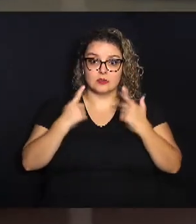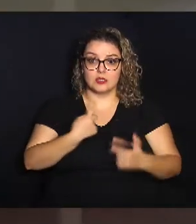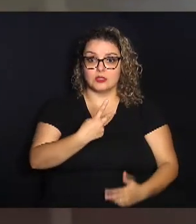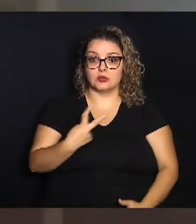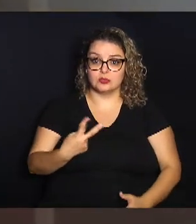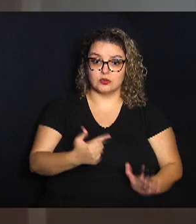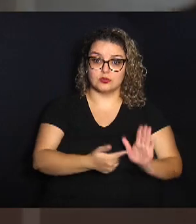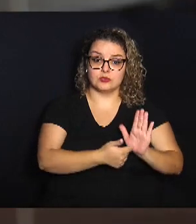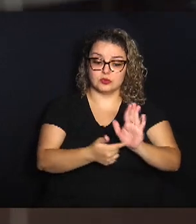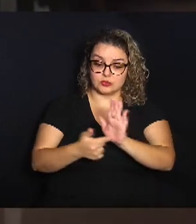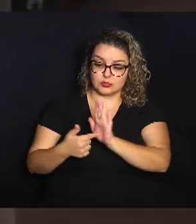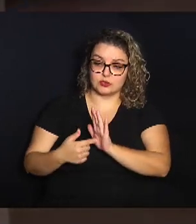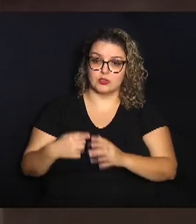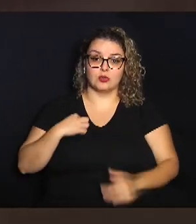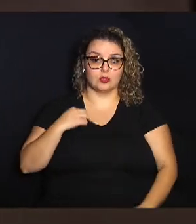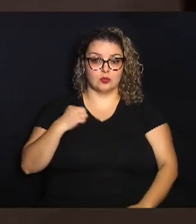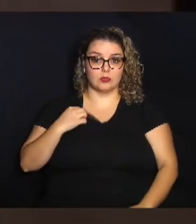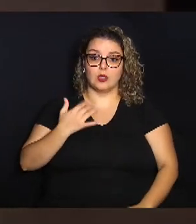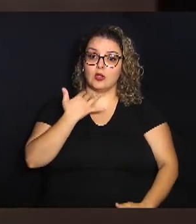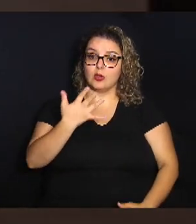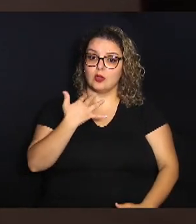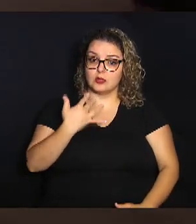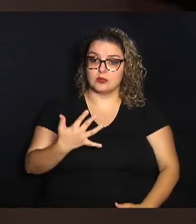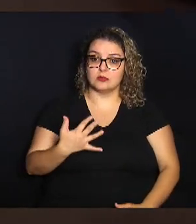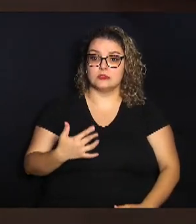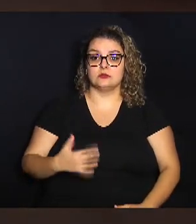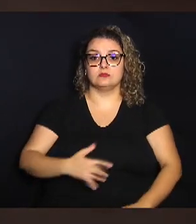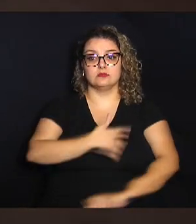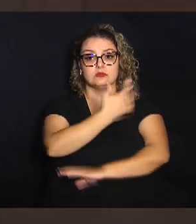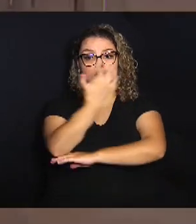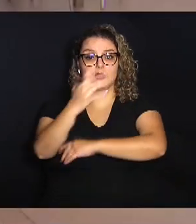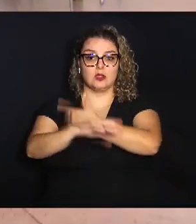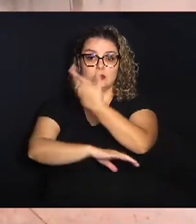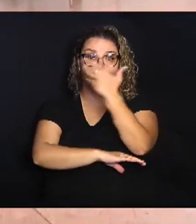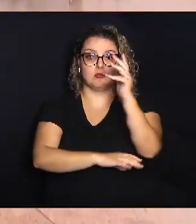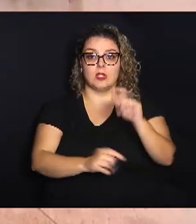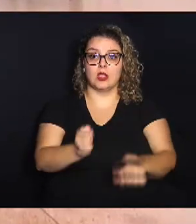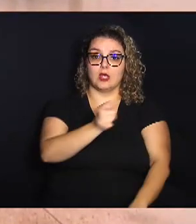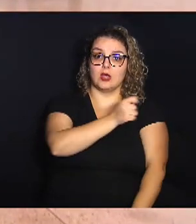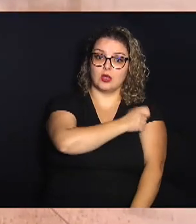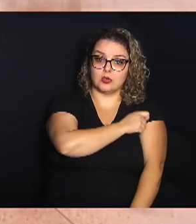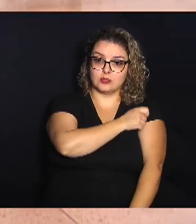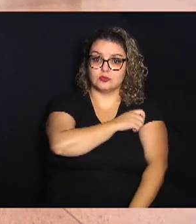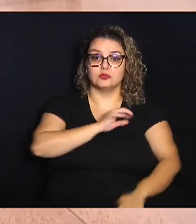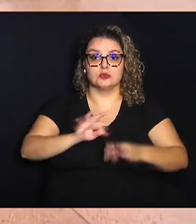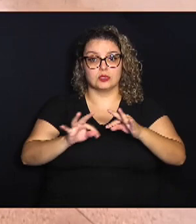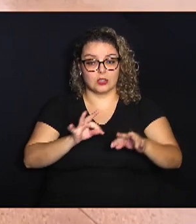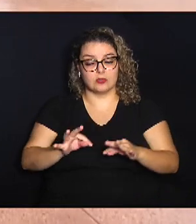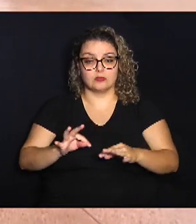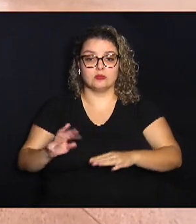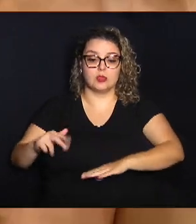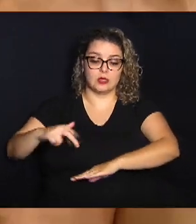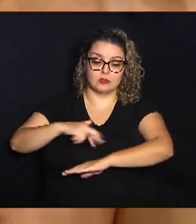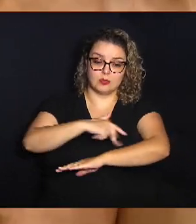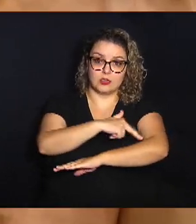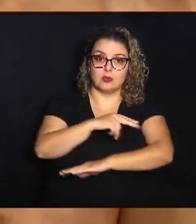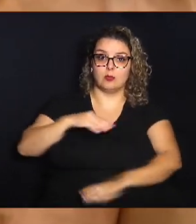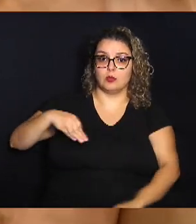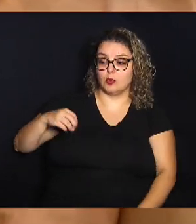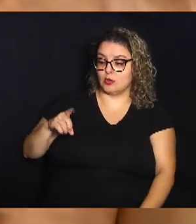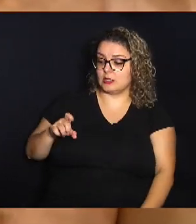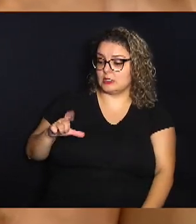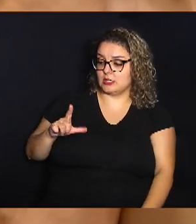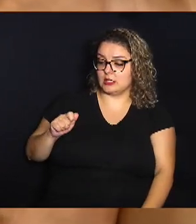exposição Cores da Natureza, produzida por alunos do curso técnico em modelagem do vestuário do Senac Campinas.